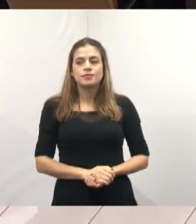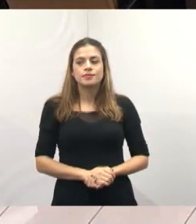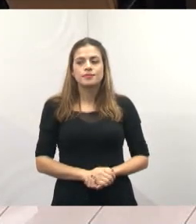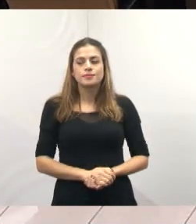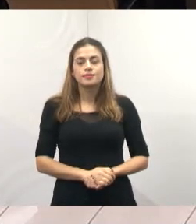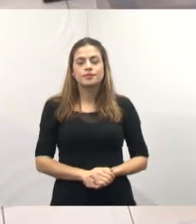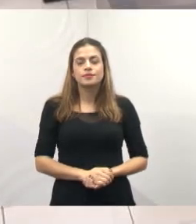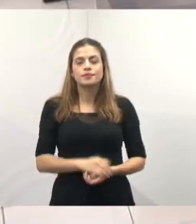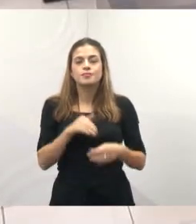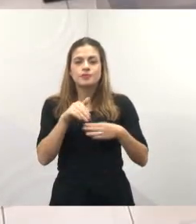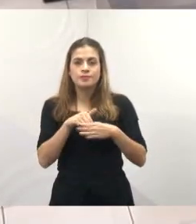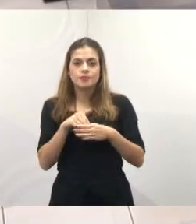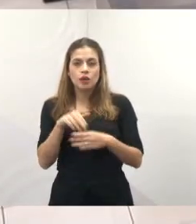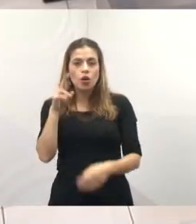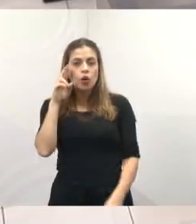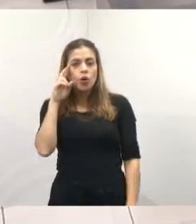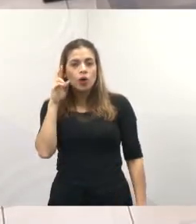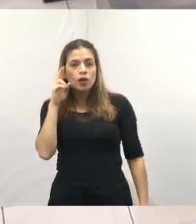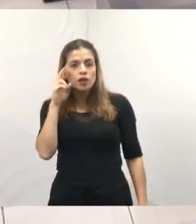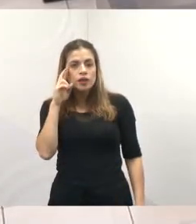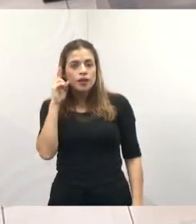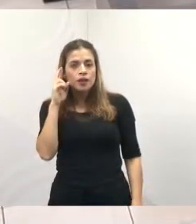Como vota o vereador Roninha?